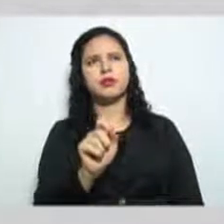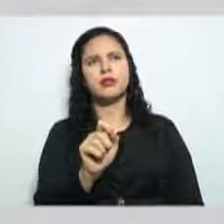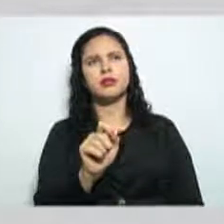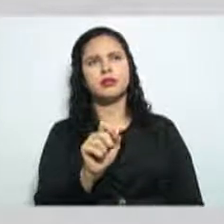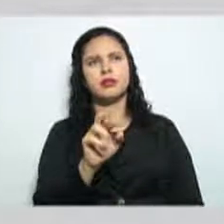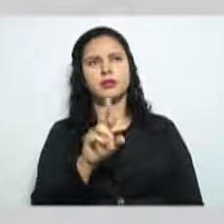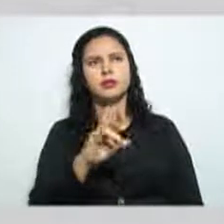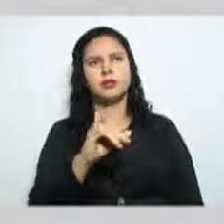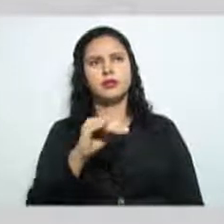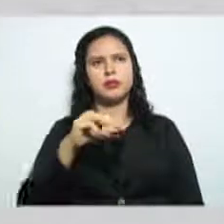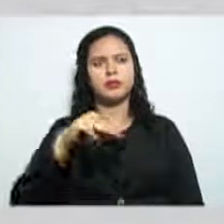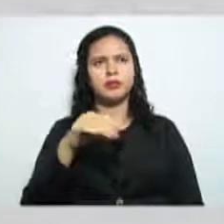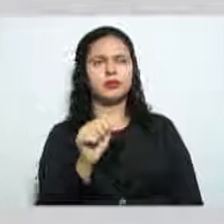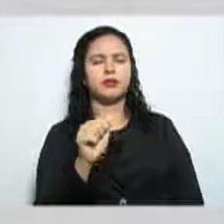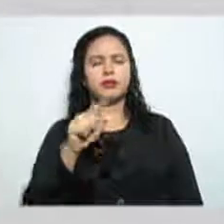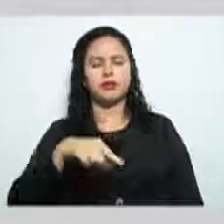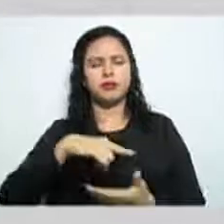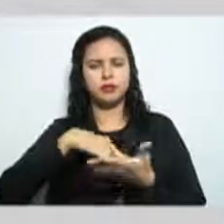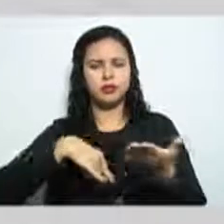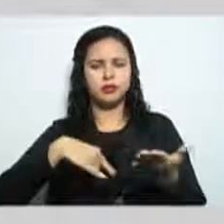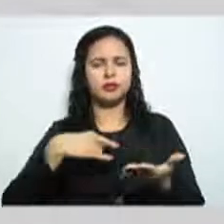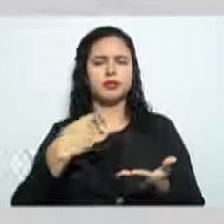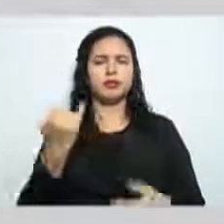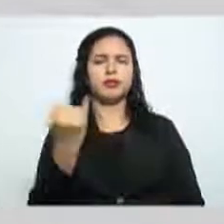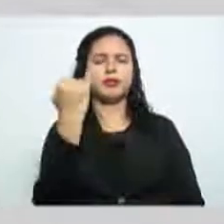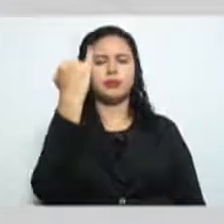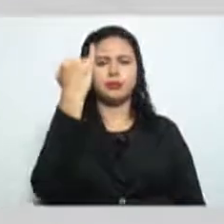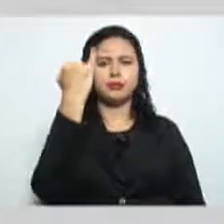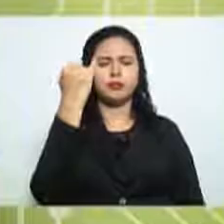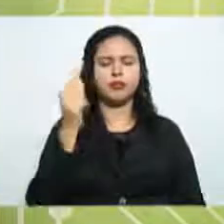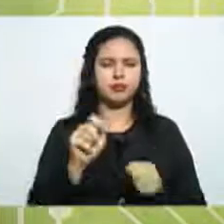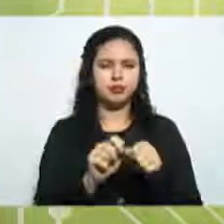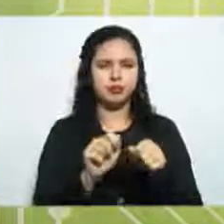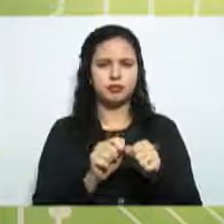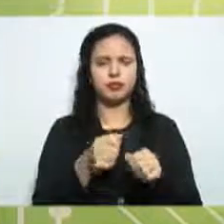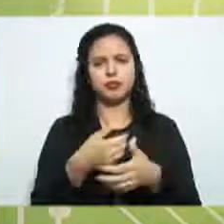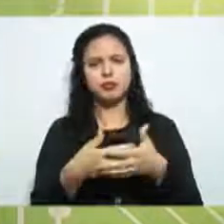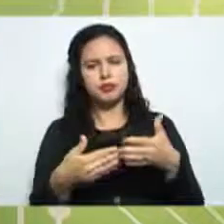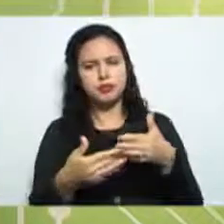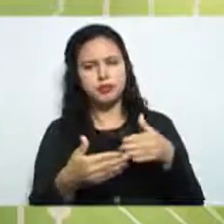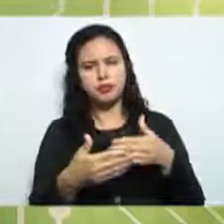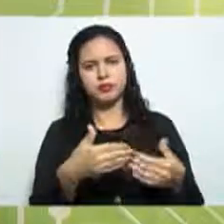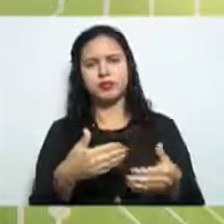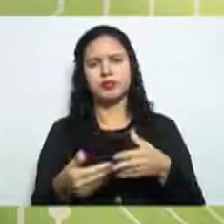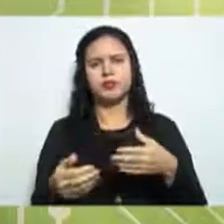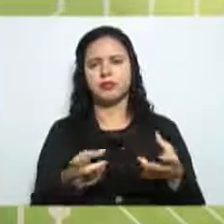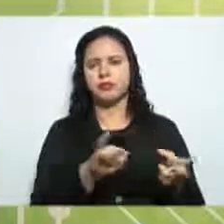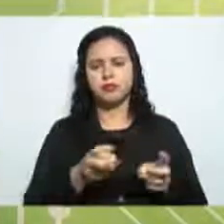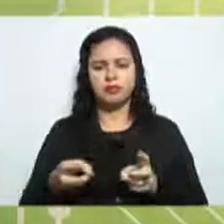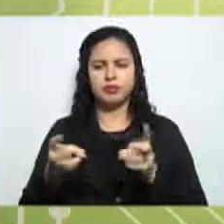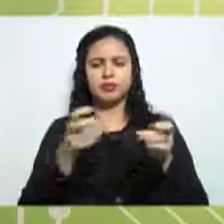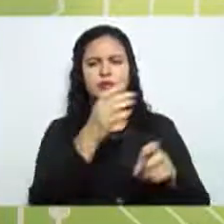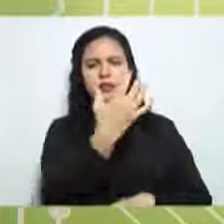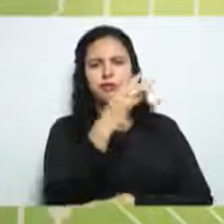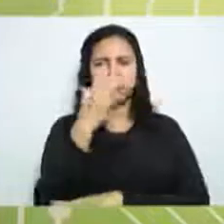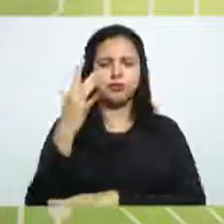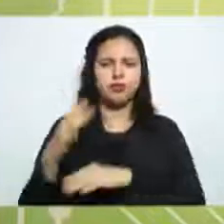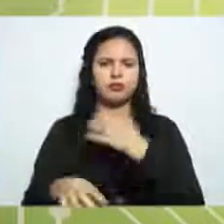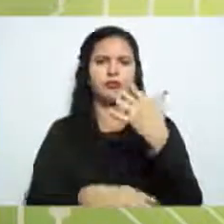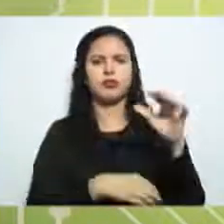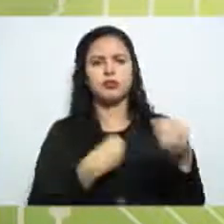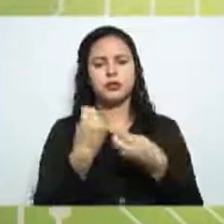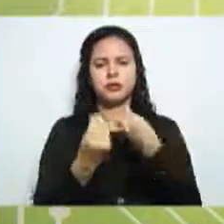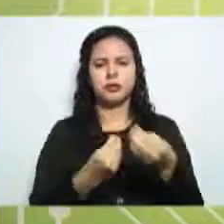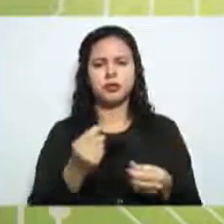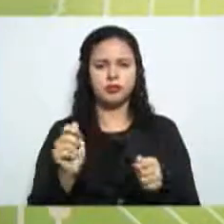um documento importante para a gente fazer qualquer desmatamento, qualquer exploração ambiental, e nele vai ser comprovado aí como que vai ser